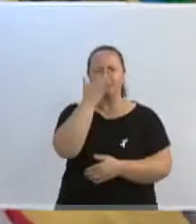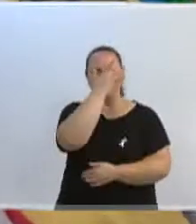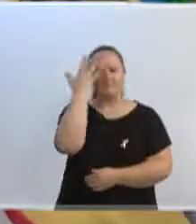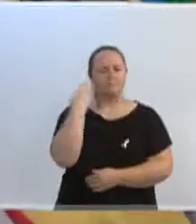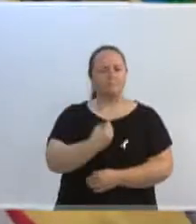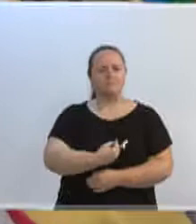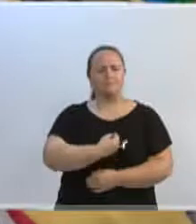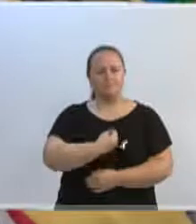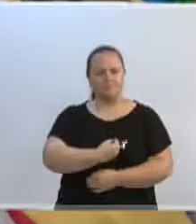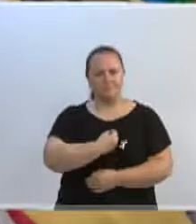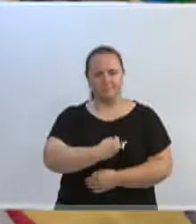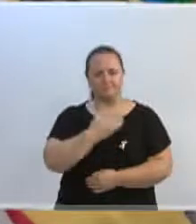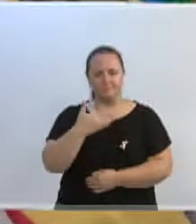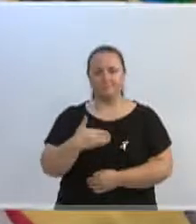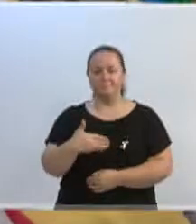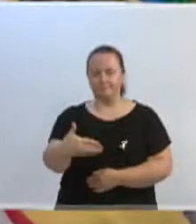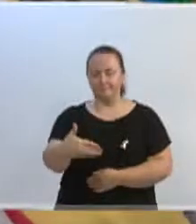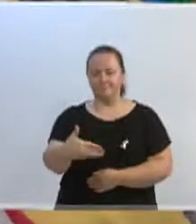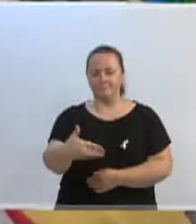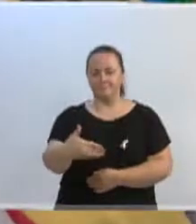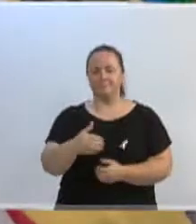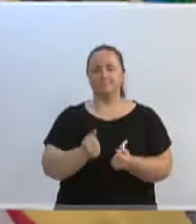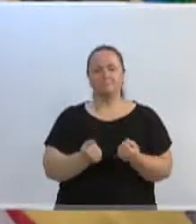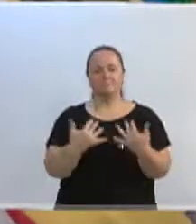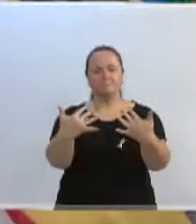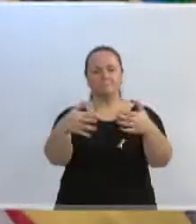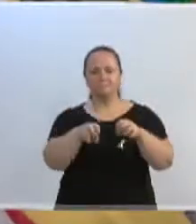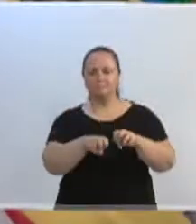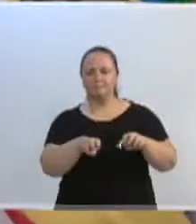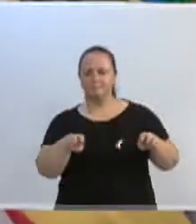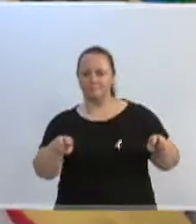presentes aqui no plenário da Câmara de Vereadores